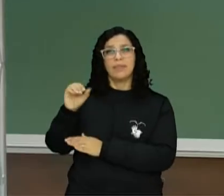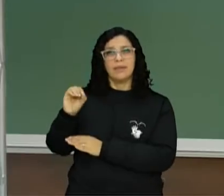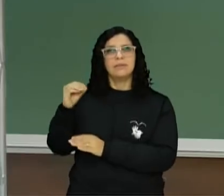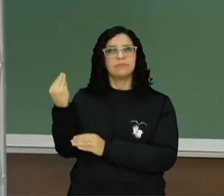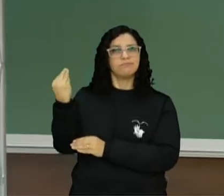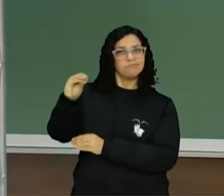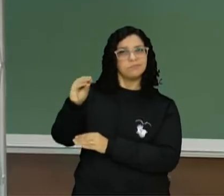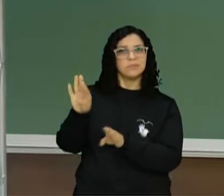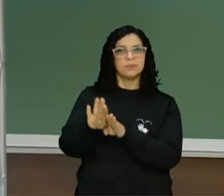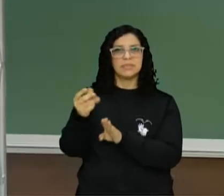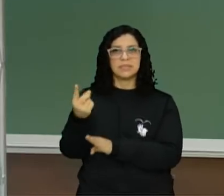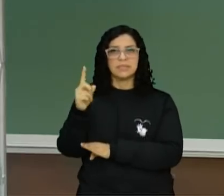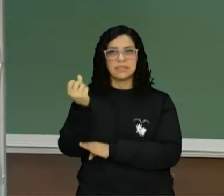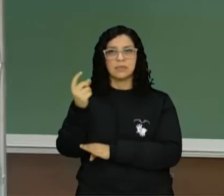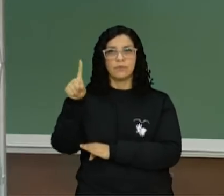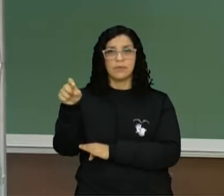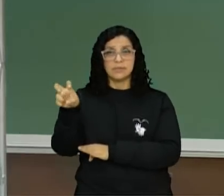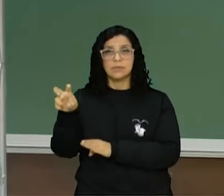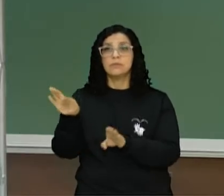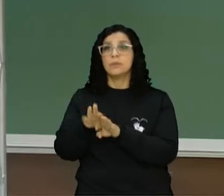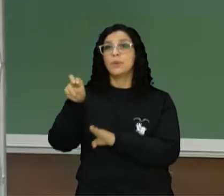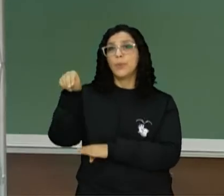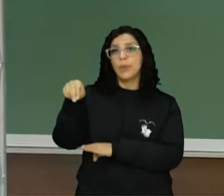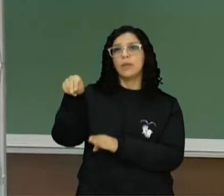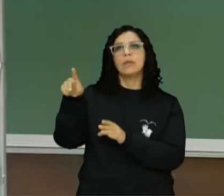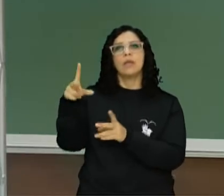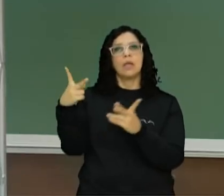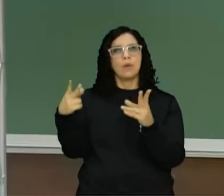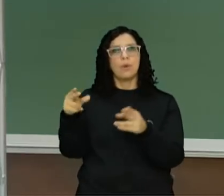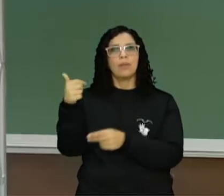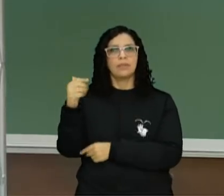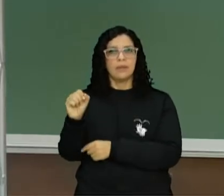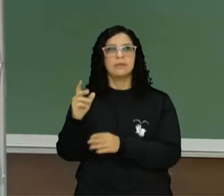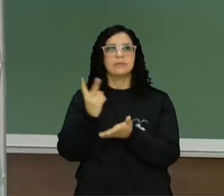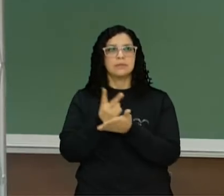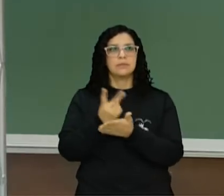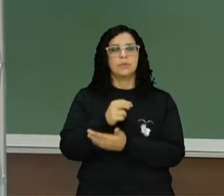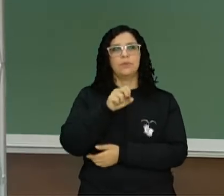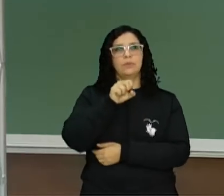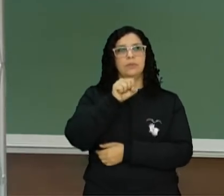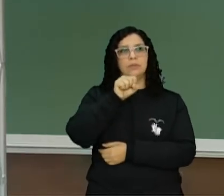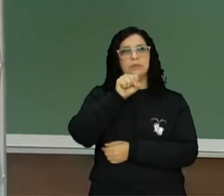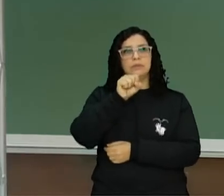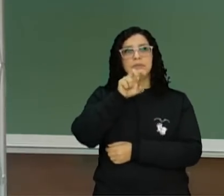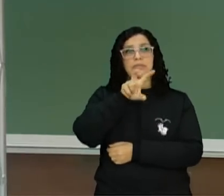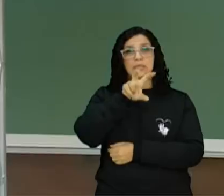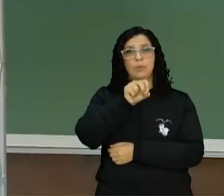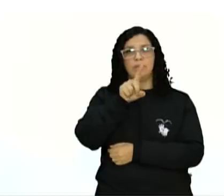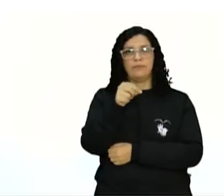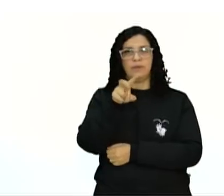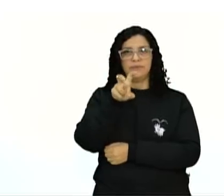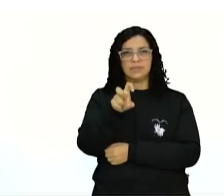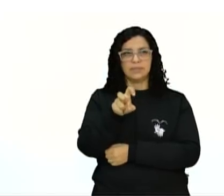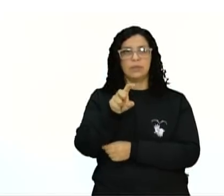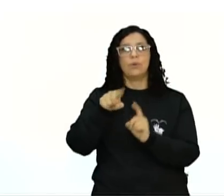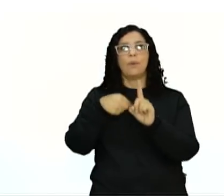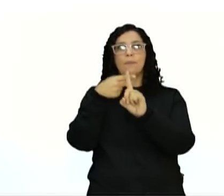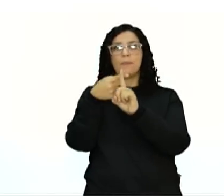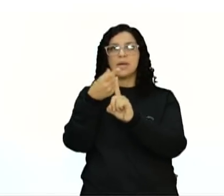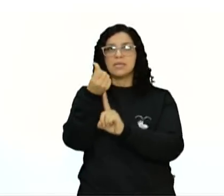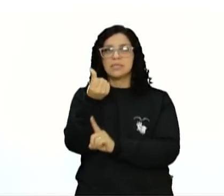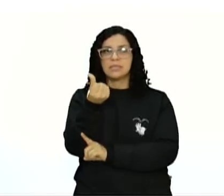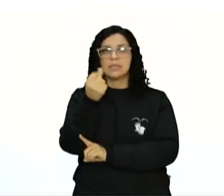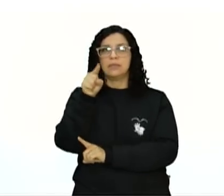sequência, 61,5. E o N é igual a 10, porque são 10 termos. Então, vou somar o primeiro